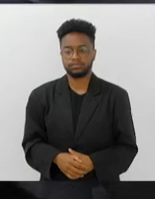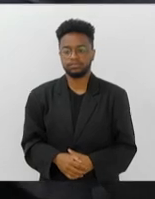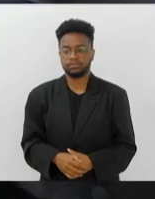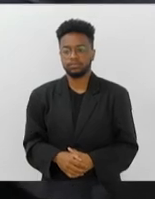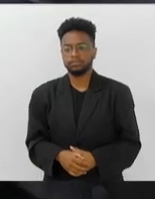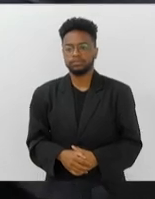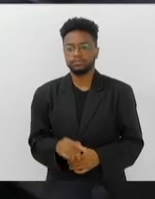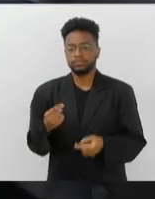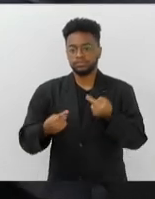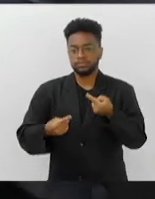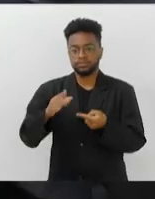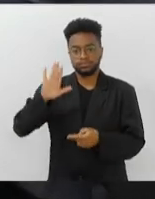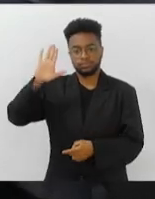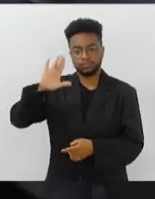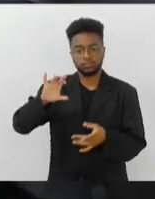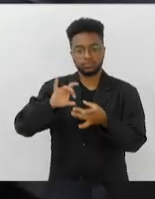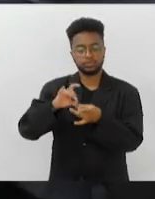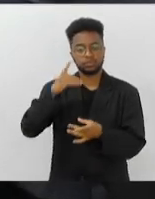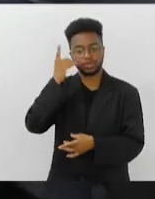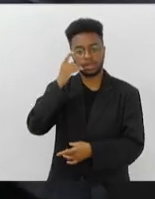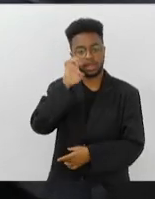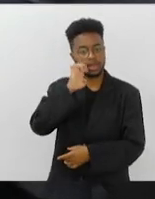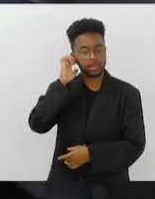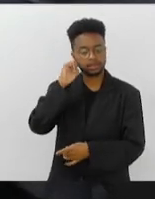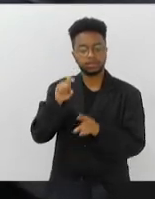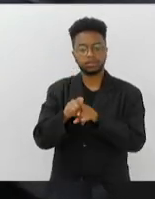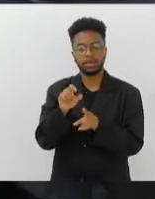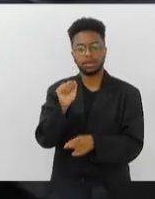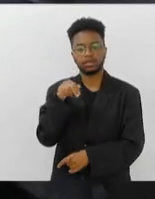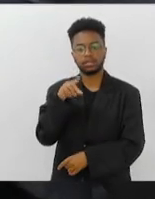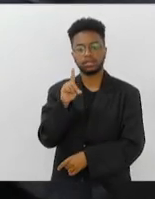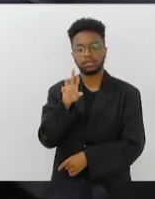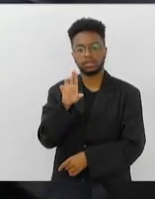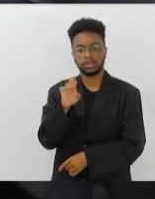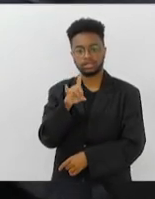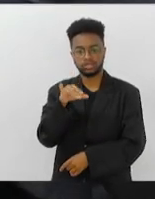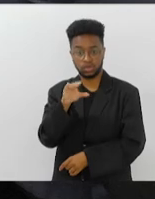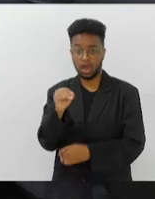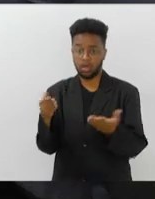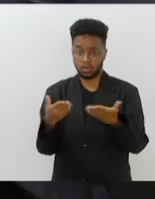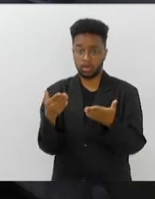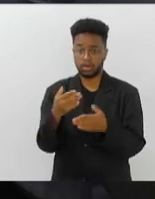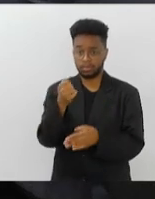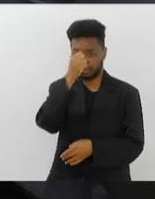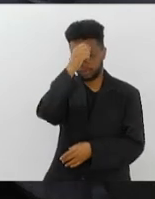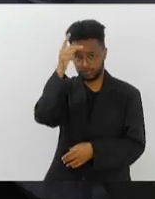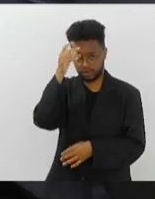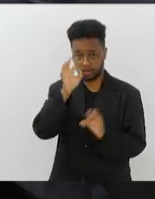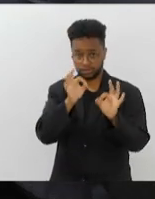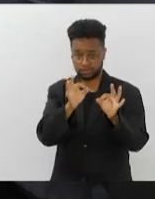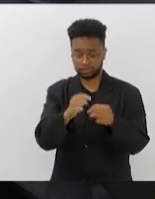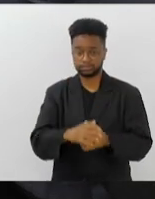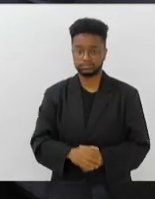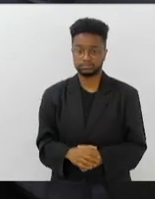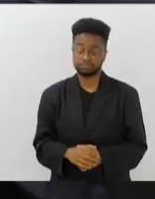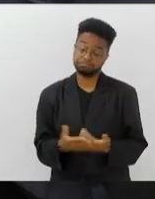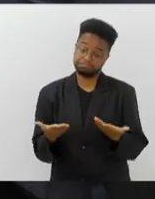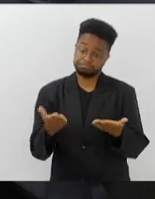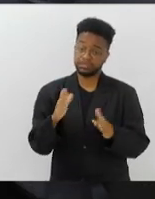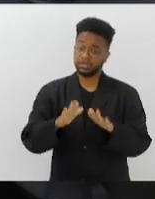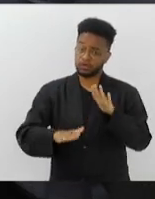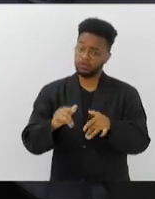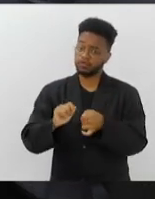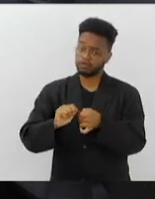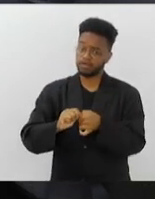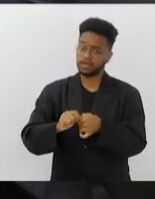Vou discutir também com a deputada Érica, com o deputado Andrezinho, que agora é prefeito Andrezinho, né? É. Vai ver que ele vai fazer lá a